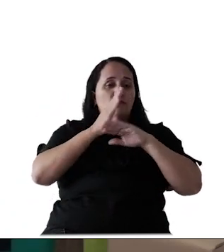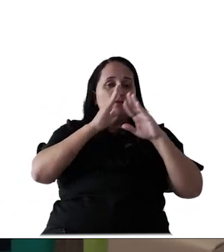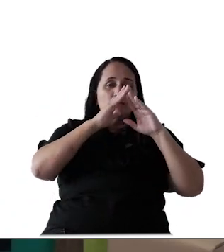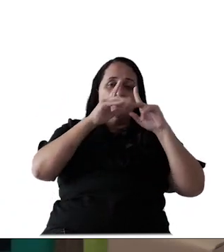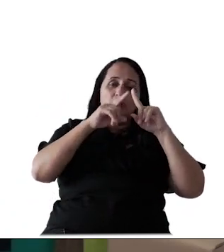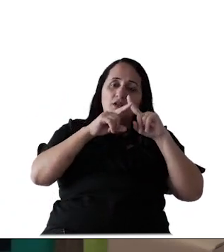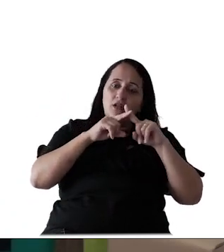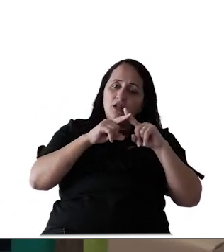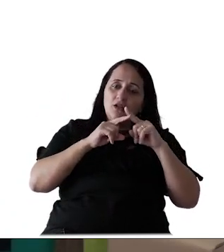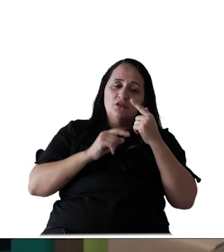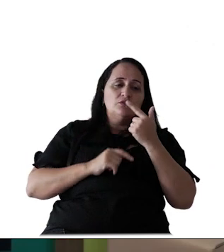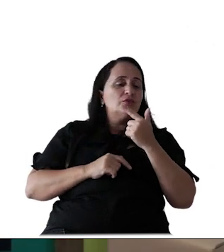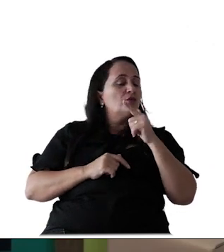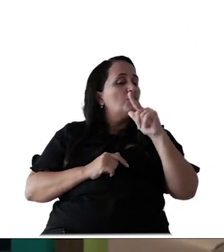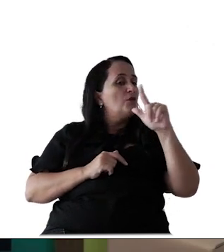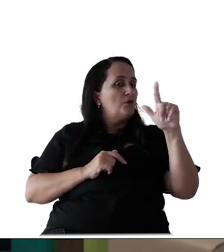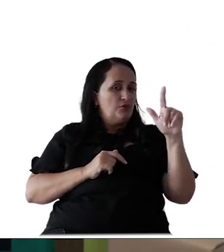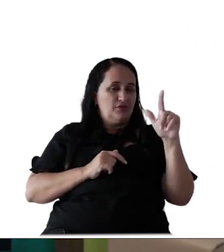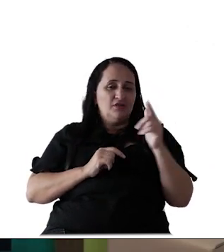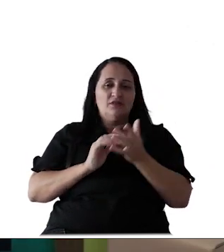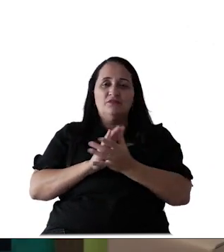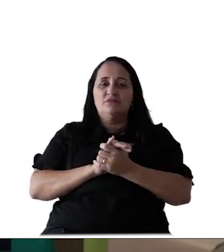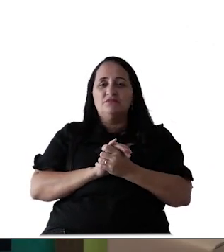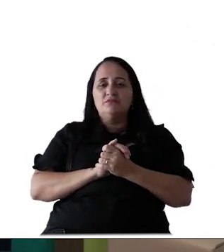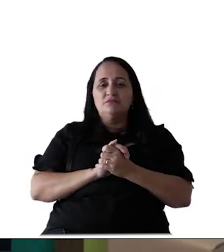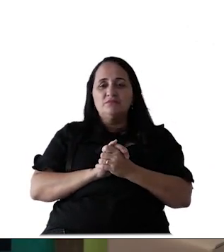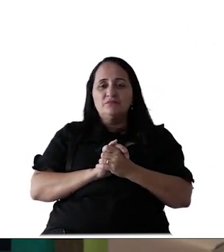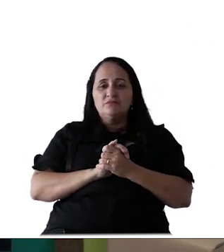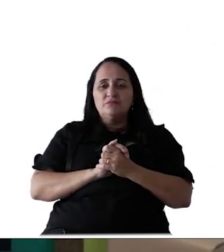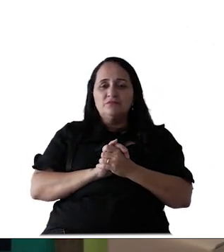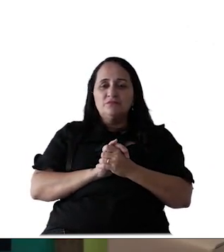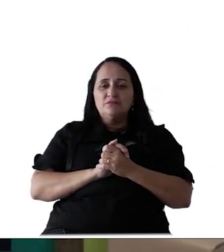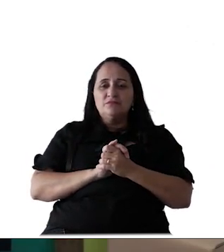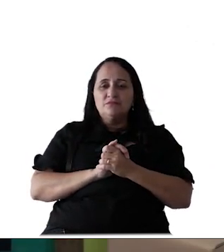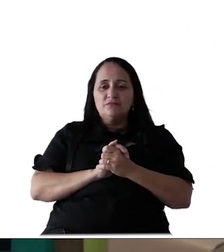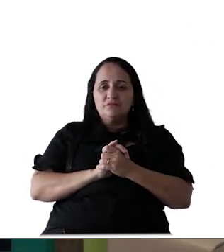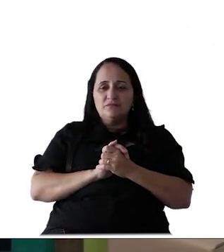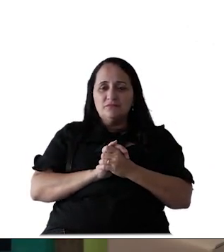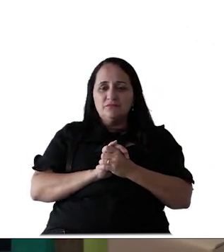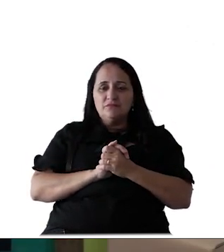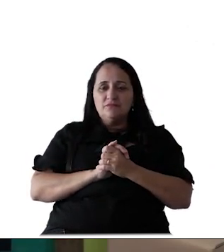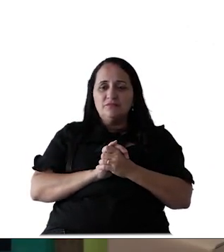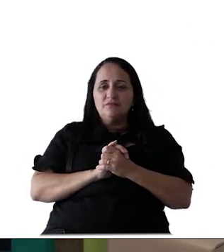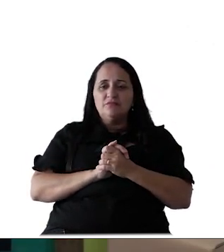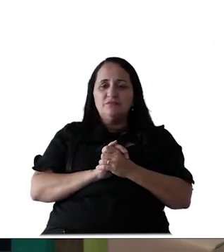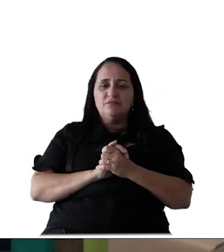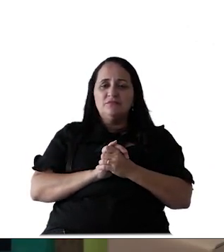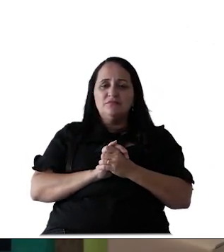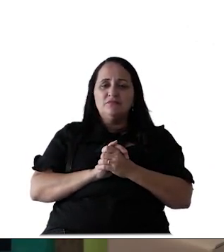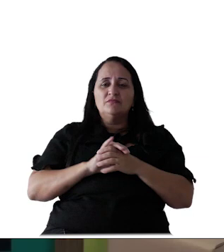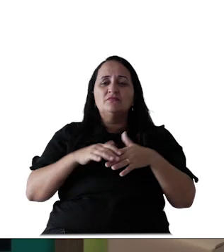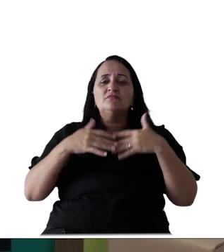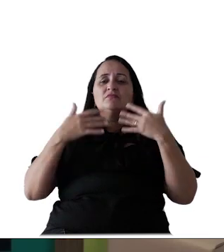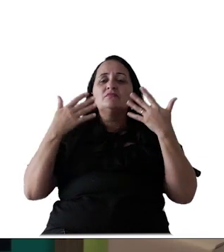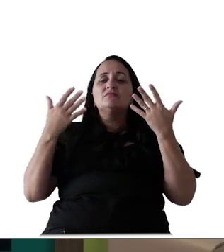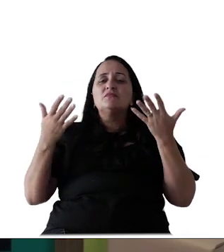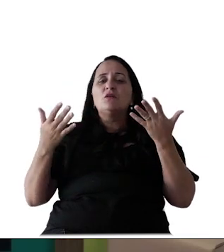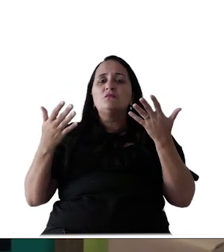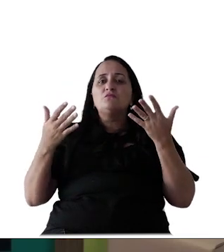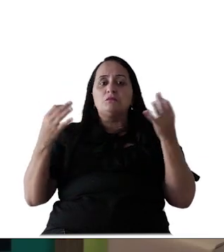de linguagem. Então, vamos pensar desse modo. Não existe linguagem